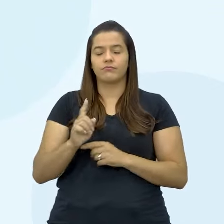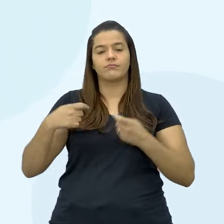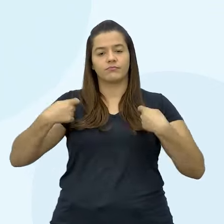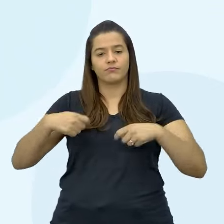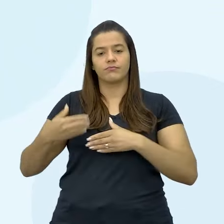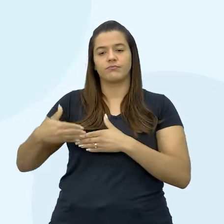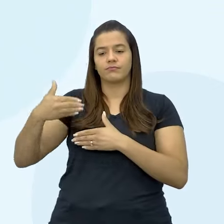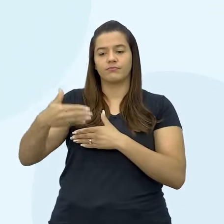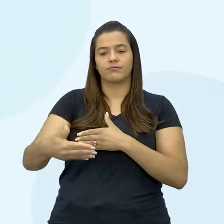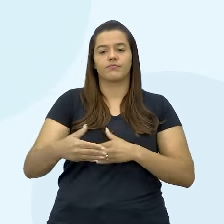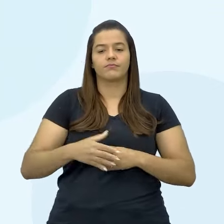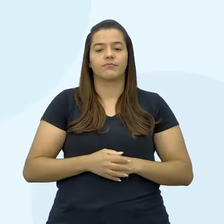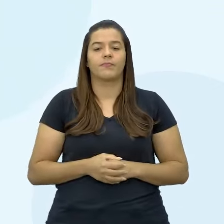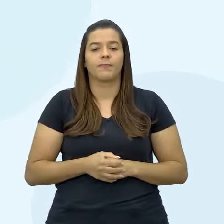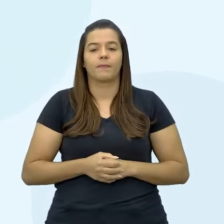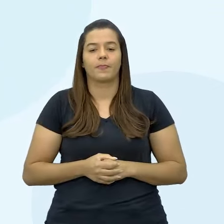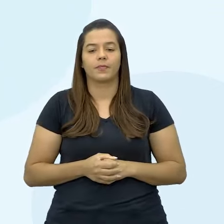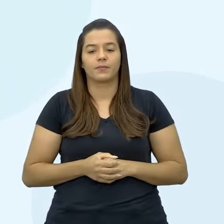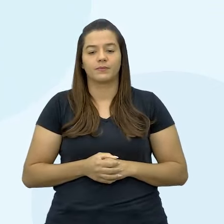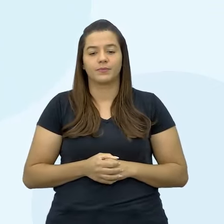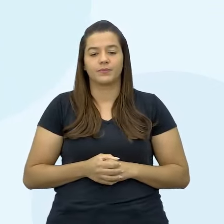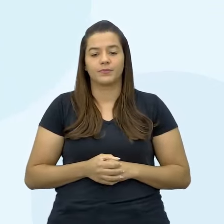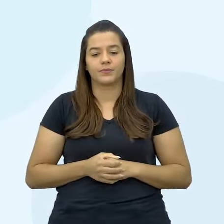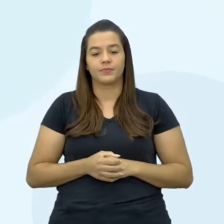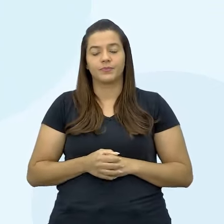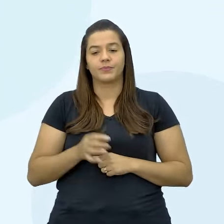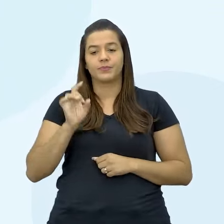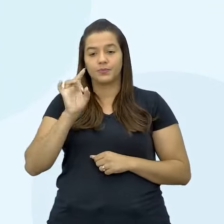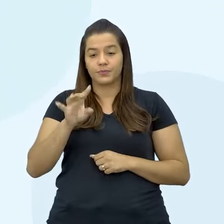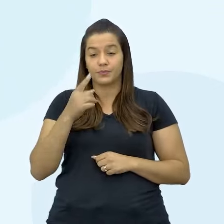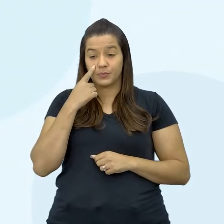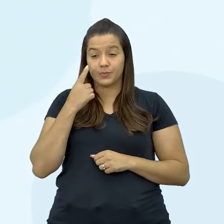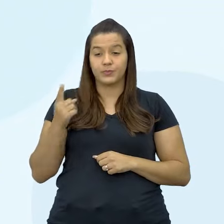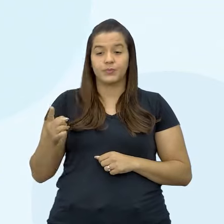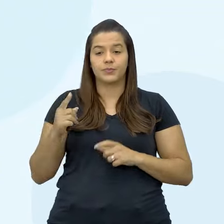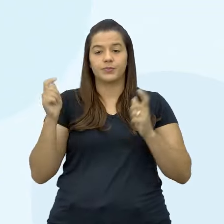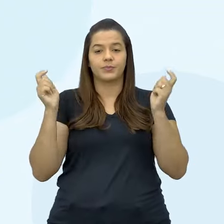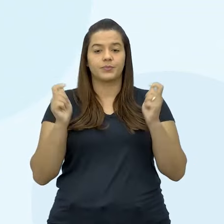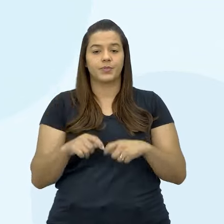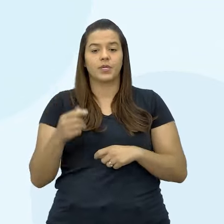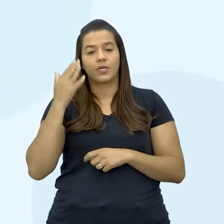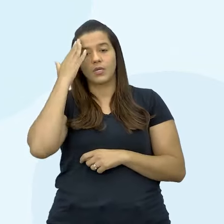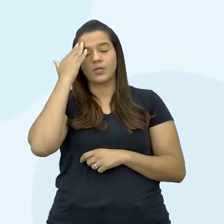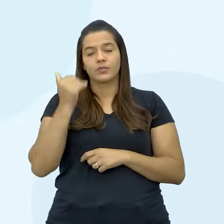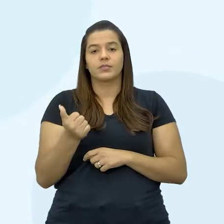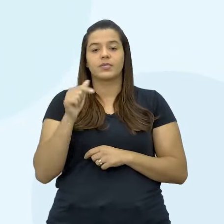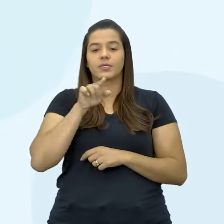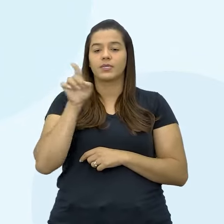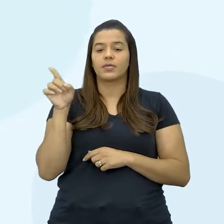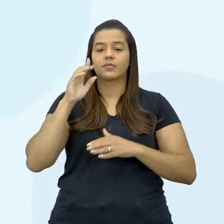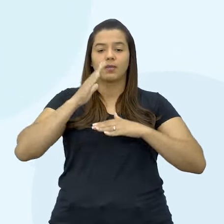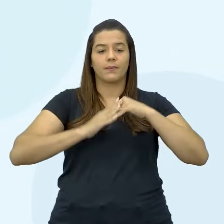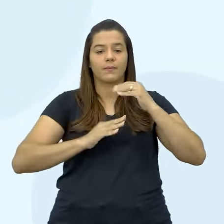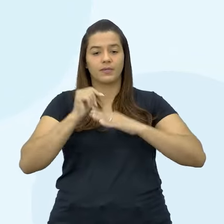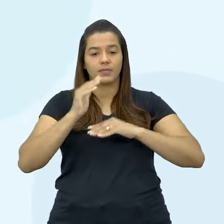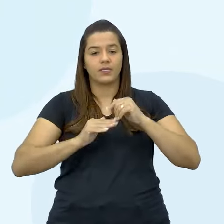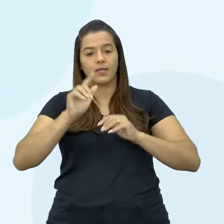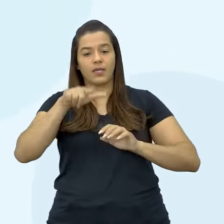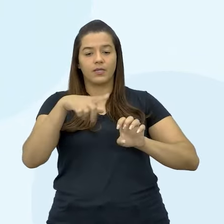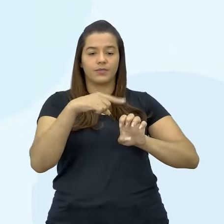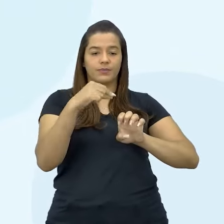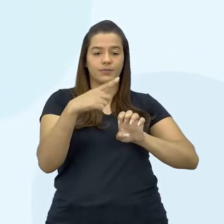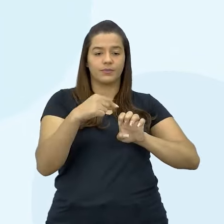passar o próximo. Lu, pera só um pouquinho. Volta, Pode falar. deixa esse mesmo. E aí, por que que eu sei que essa habilidade é de